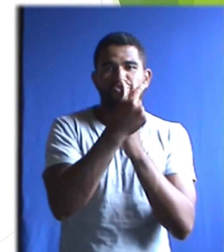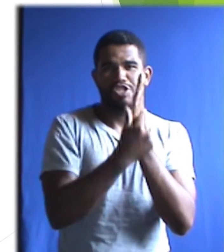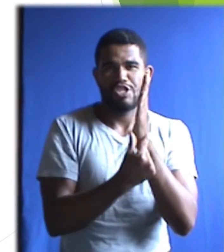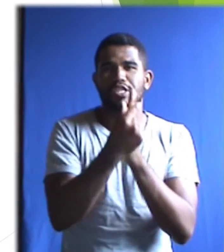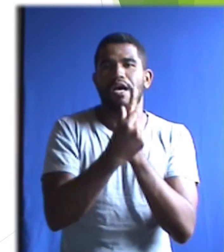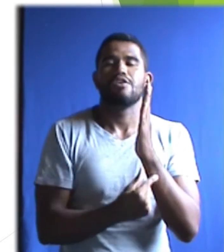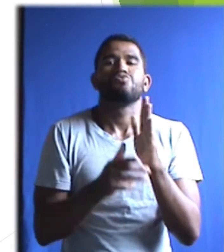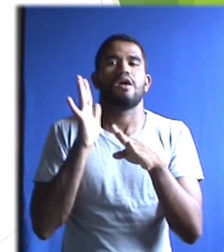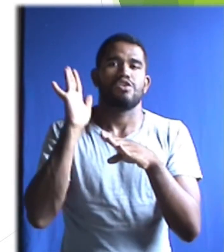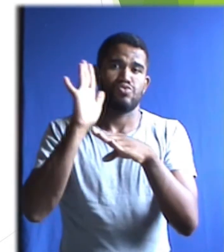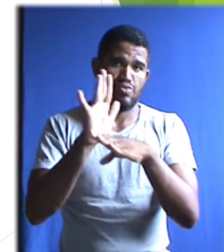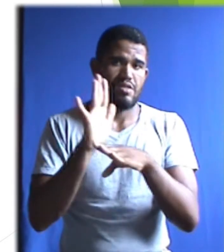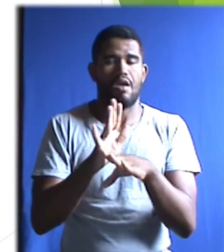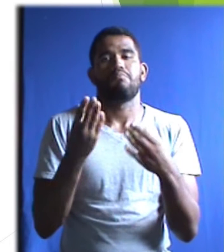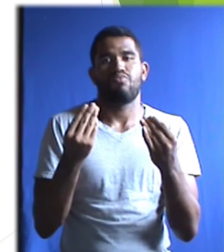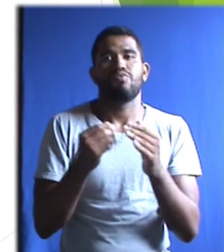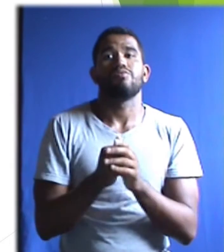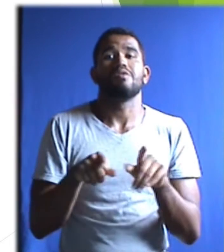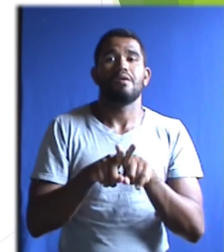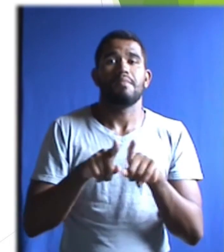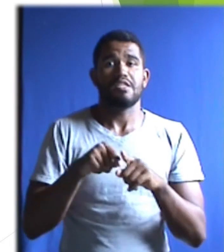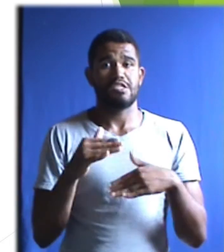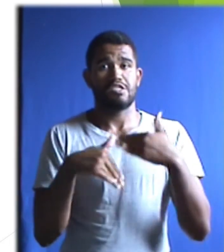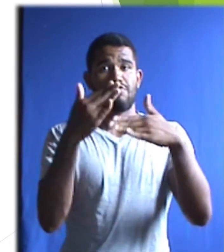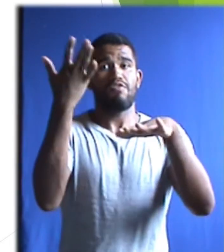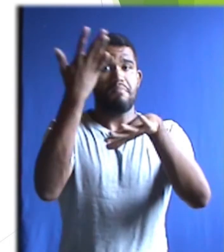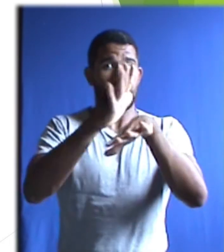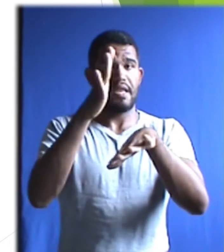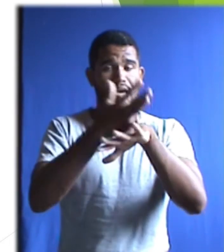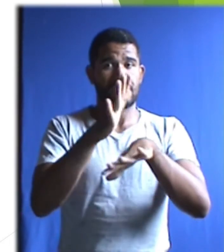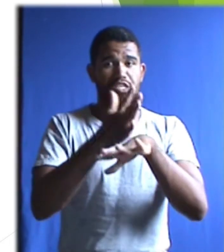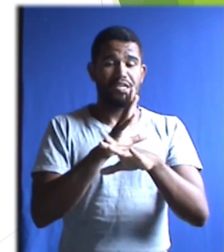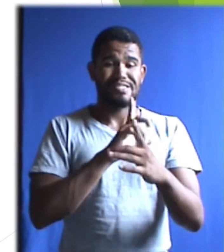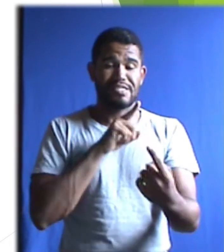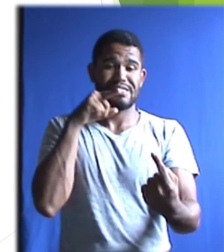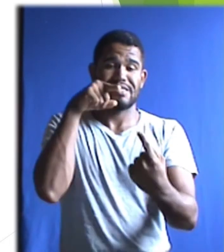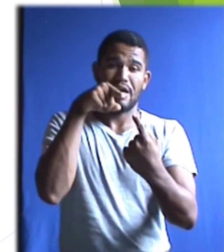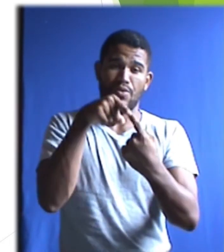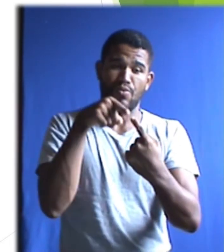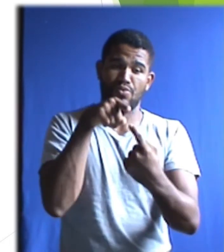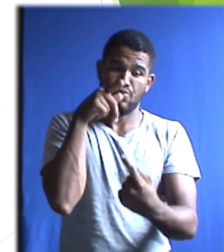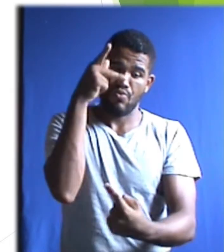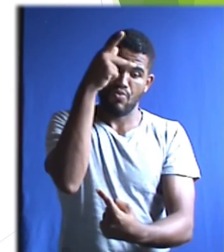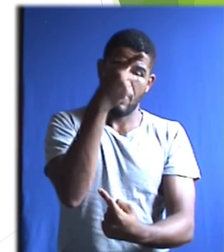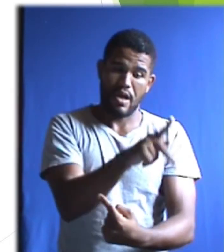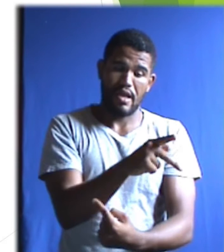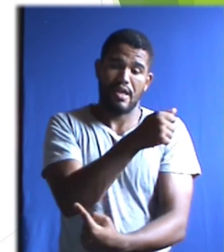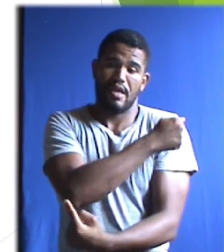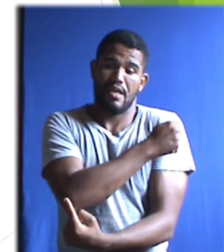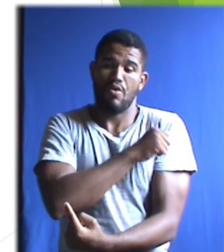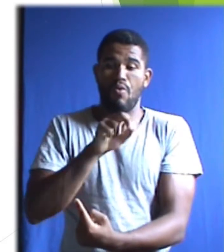didático ajudaria muito. Desenvolver práticas de ensino adequadas àquele aluno ou àquela